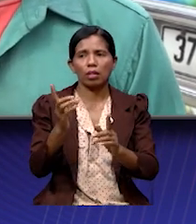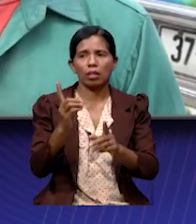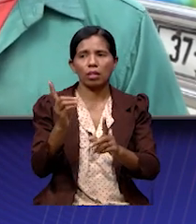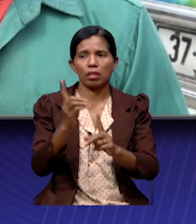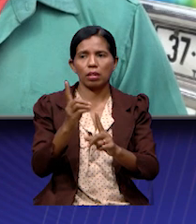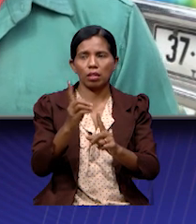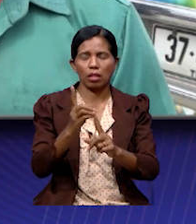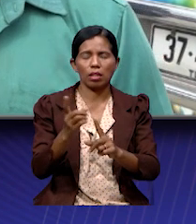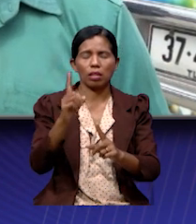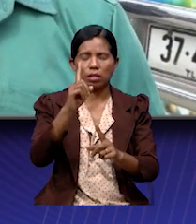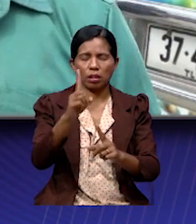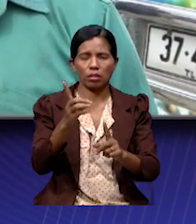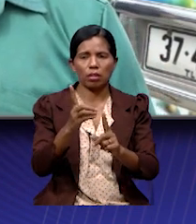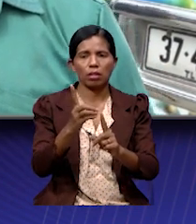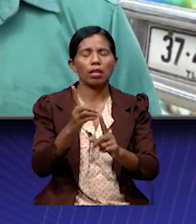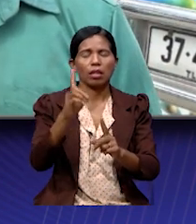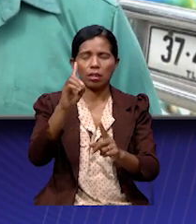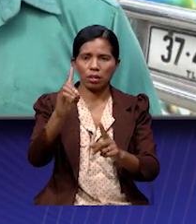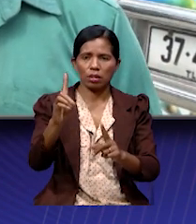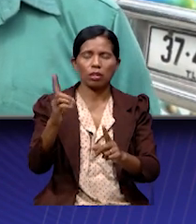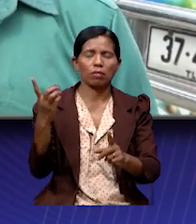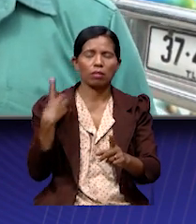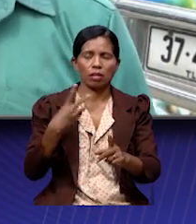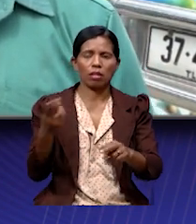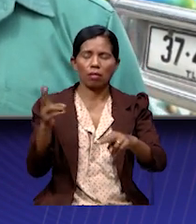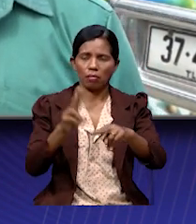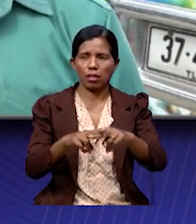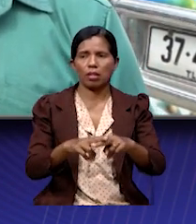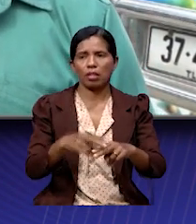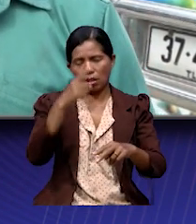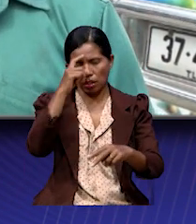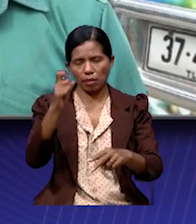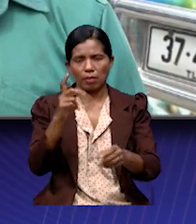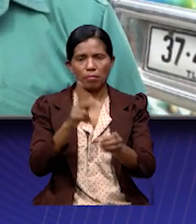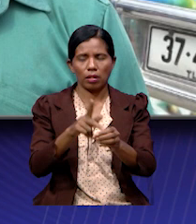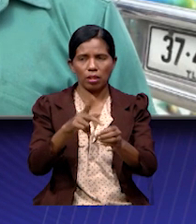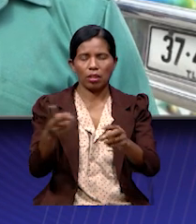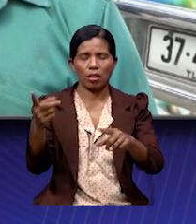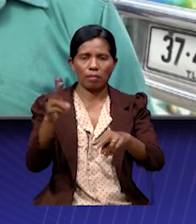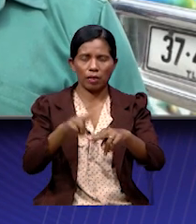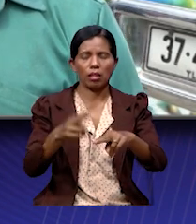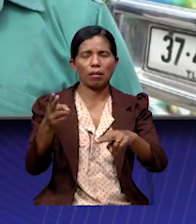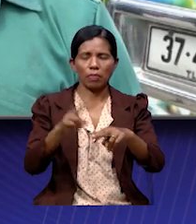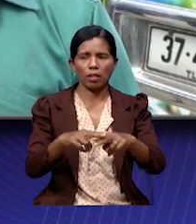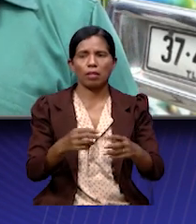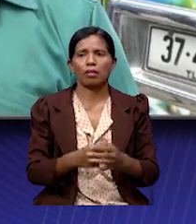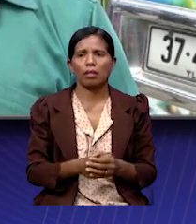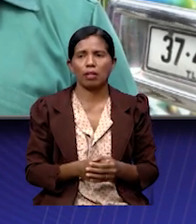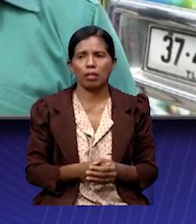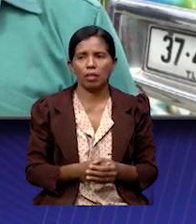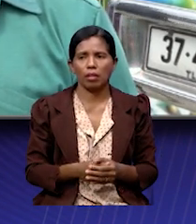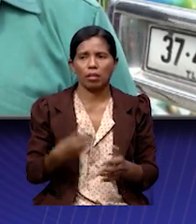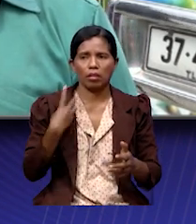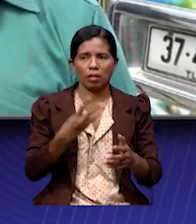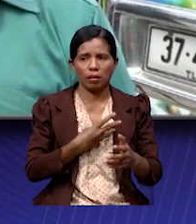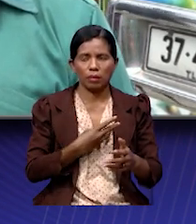amenta ne am la puas ho janeri ne au cinti ladun dia tama mina ne depois am mos pasare ta depois am